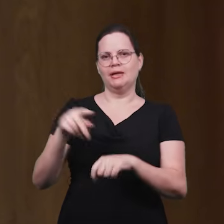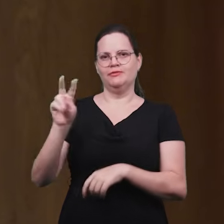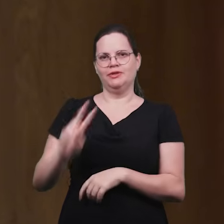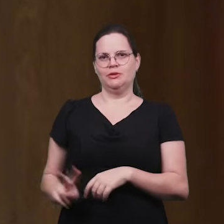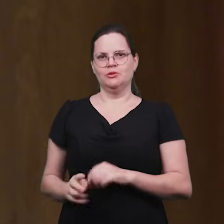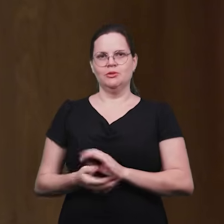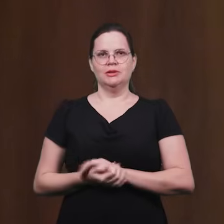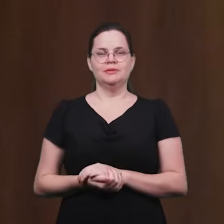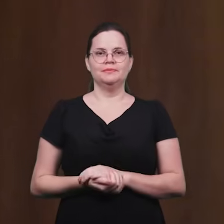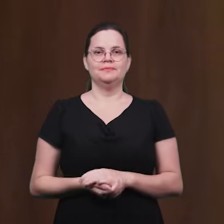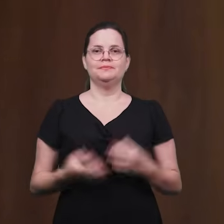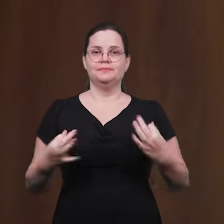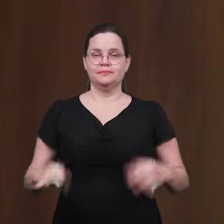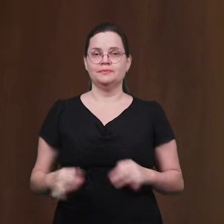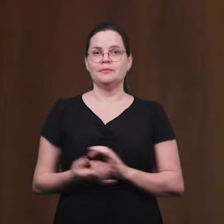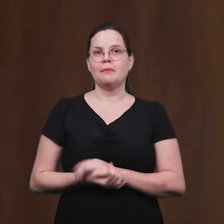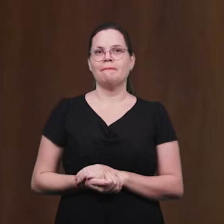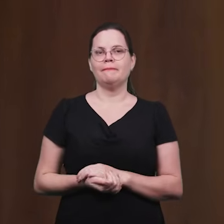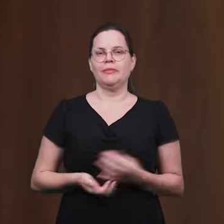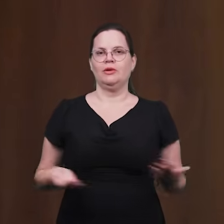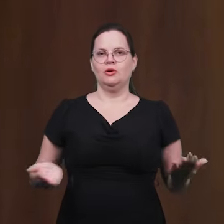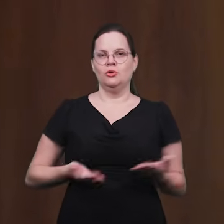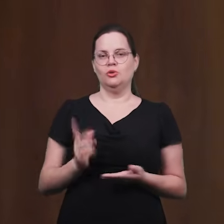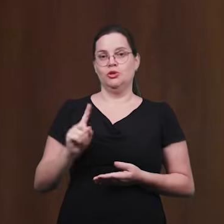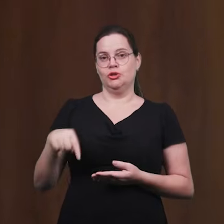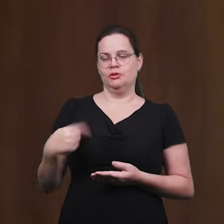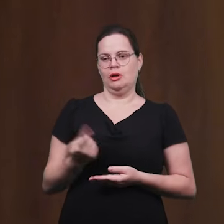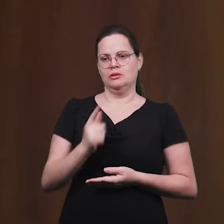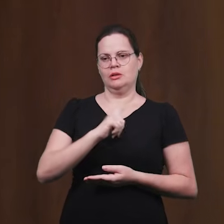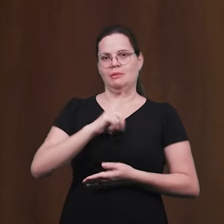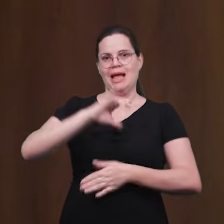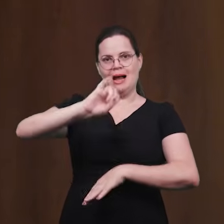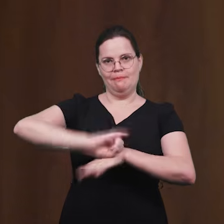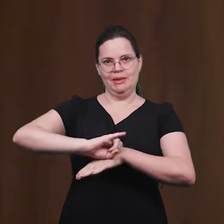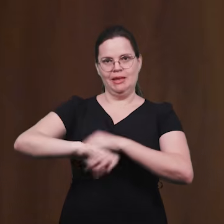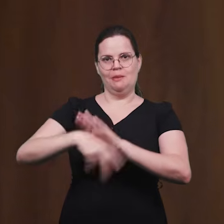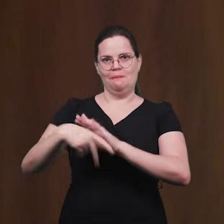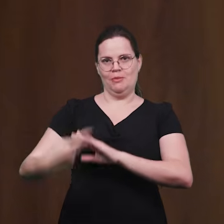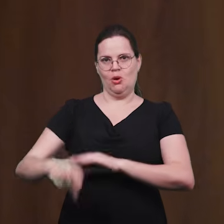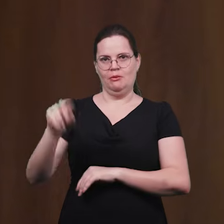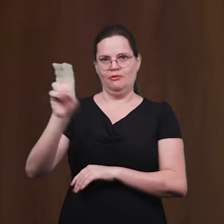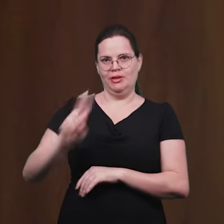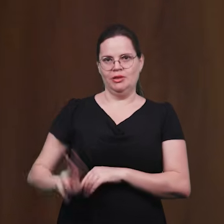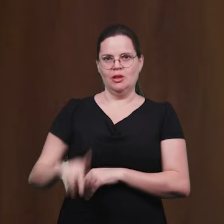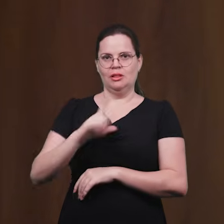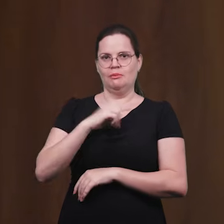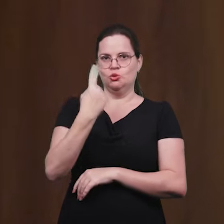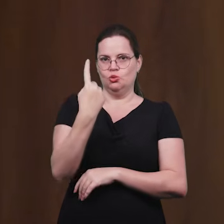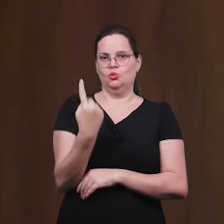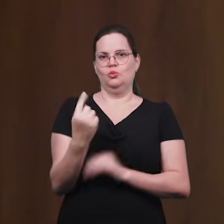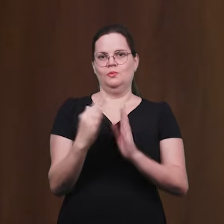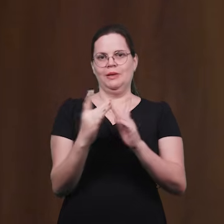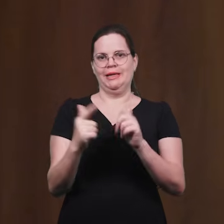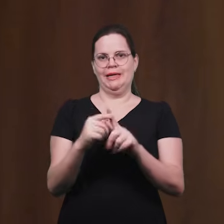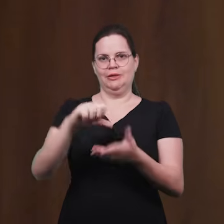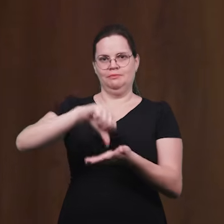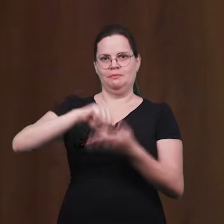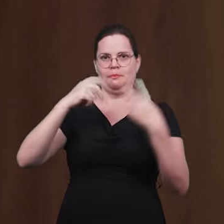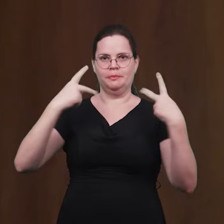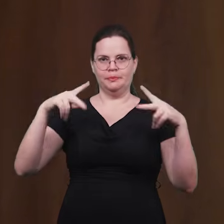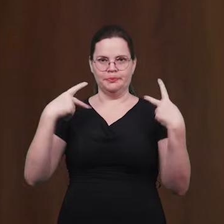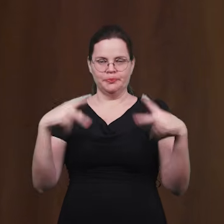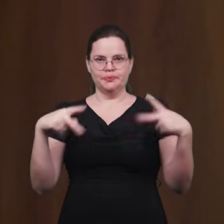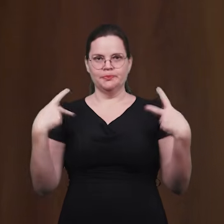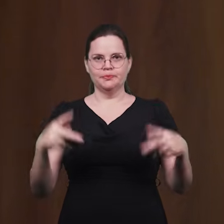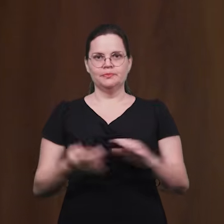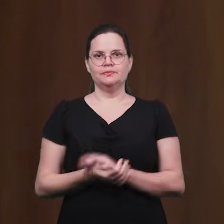nesse país? Sim, perfeitamente. Nós temos hoje, na capital federal, nós temos um ponto de